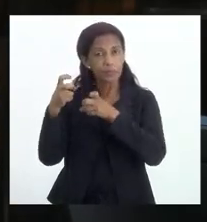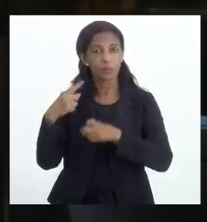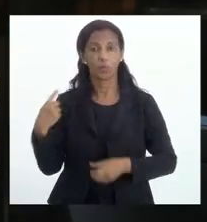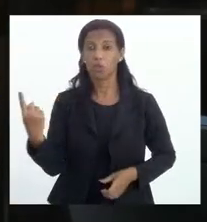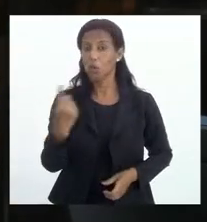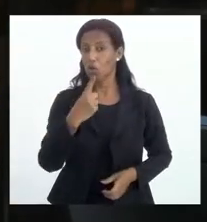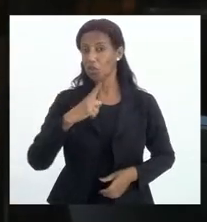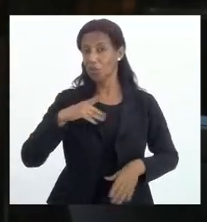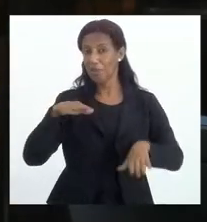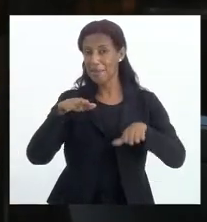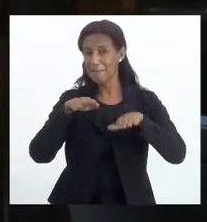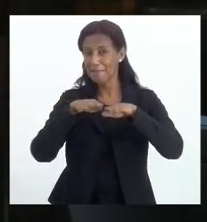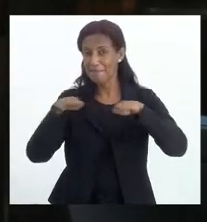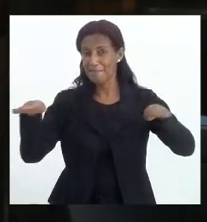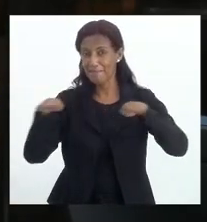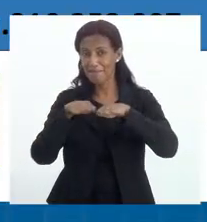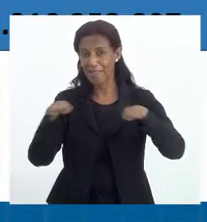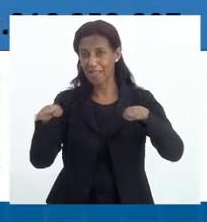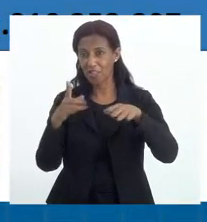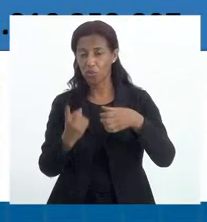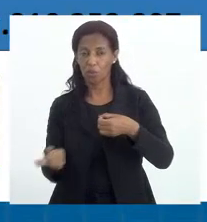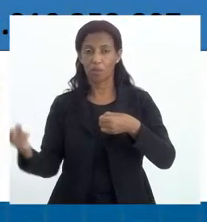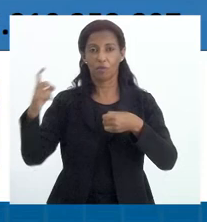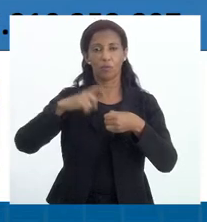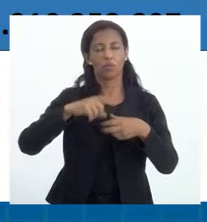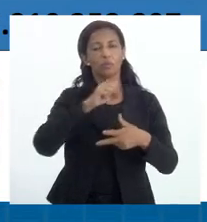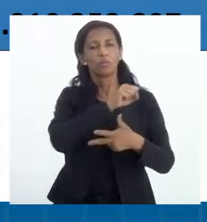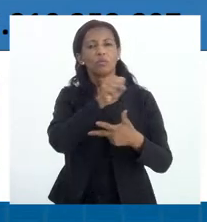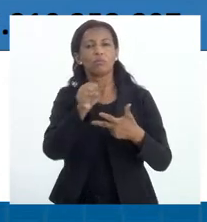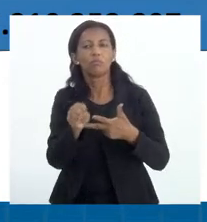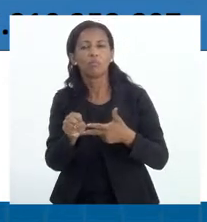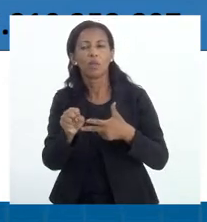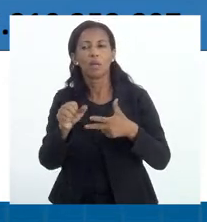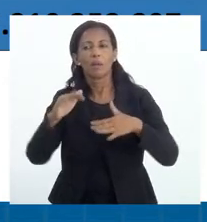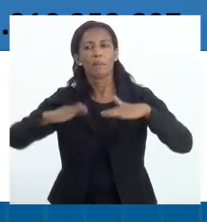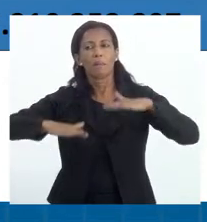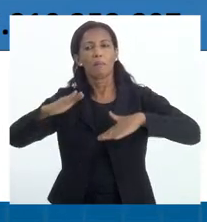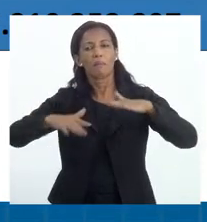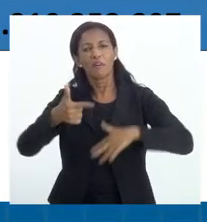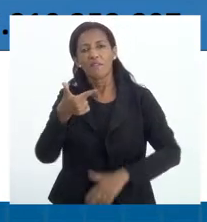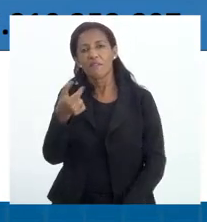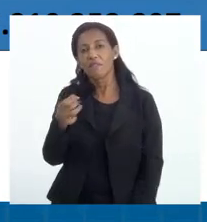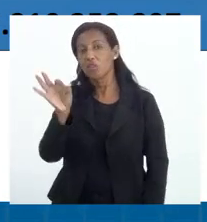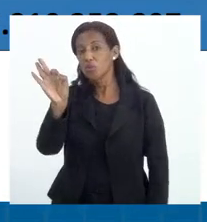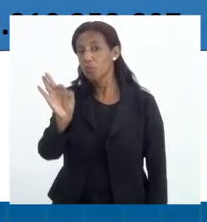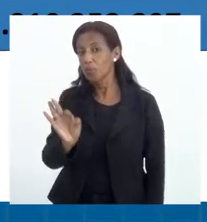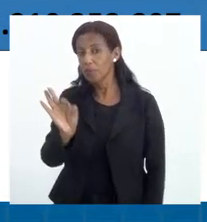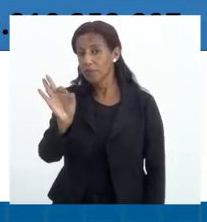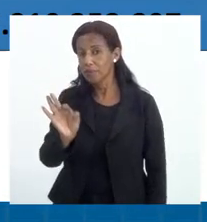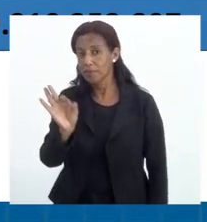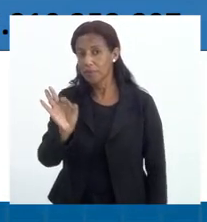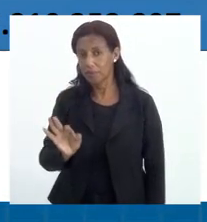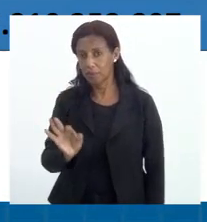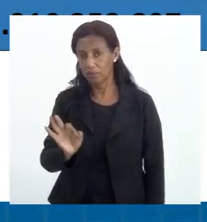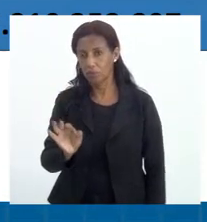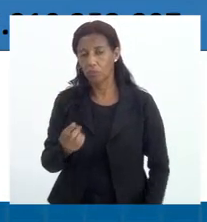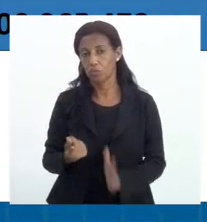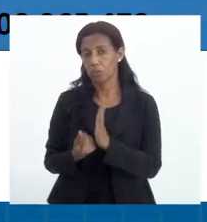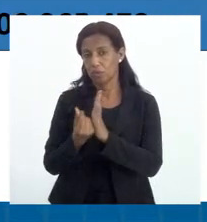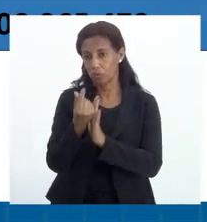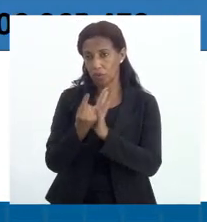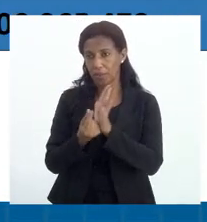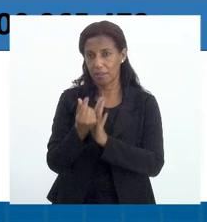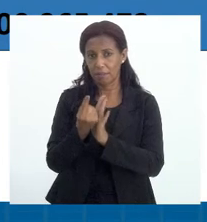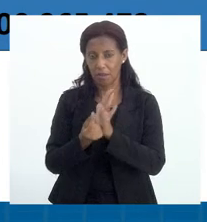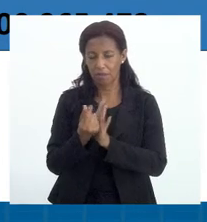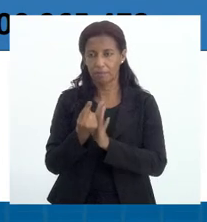em média, uma devolução dos poderes numa faixa de 20% dos seus respectivos